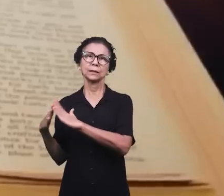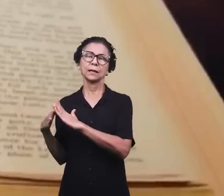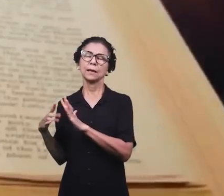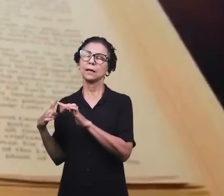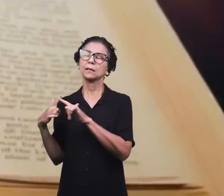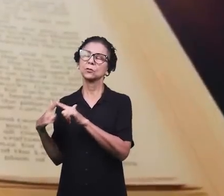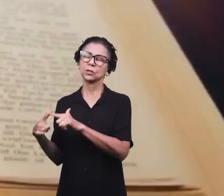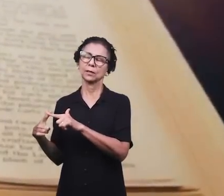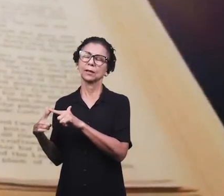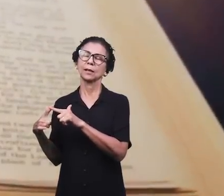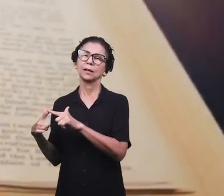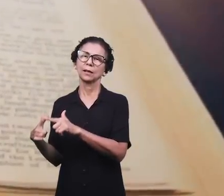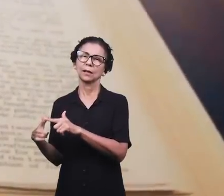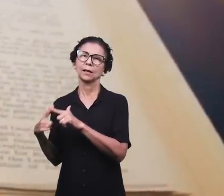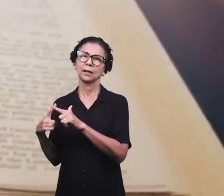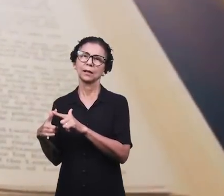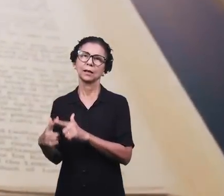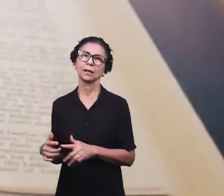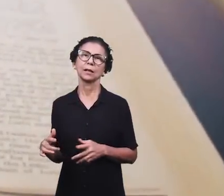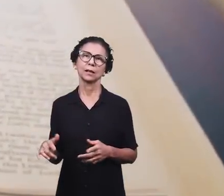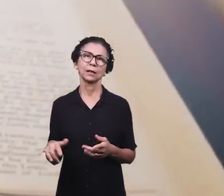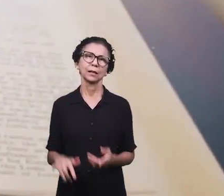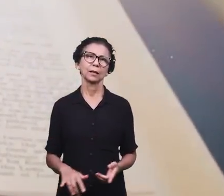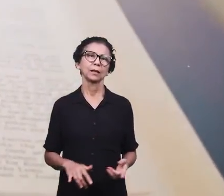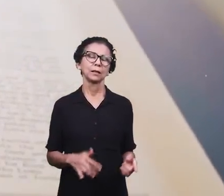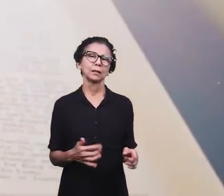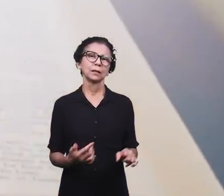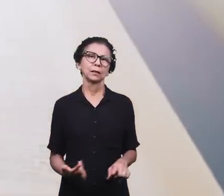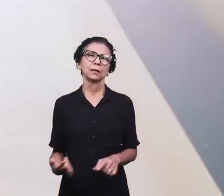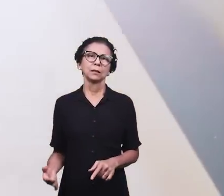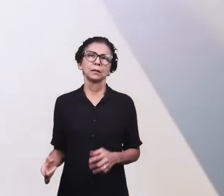fala sua igreja,